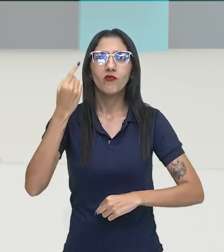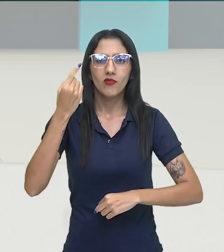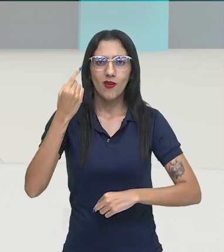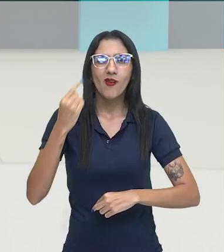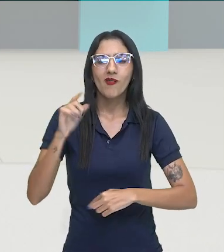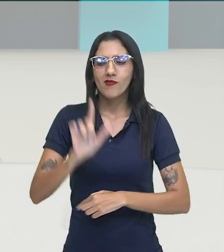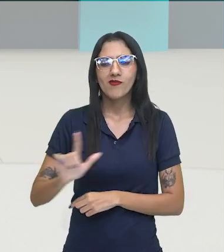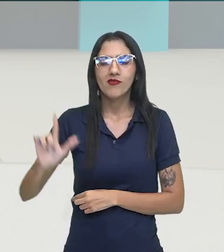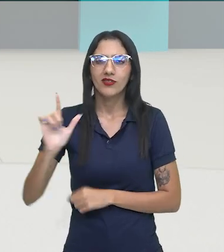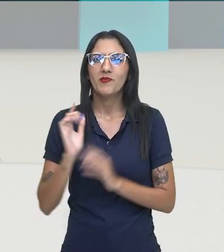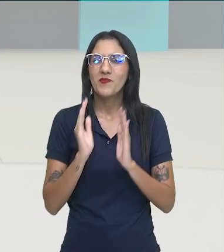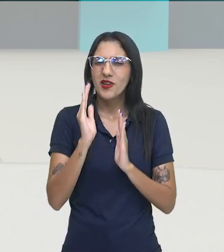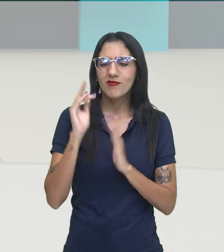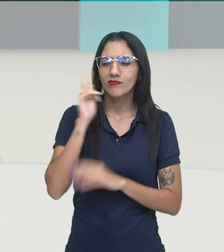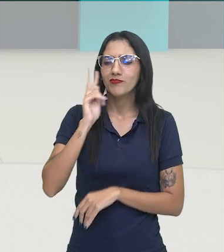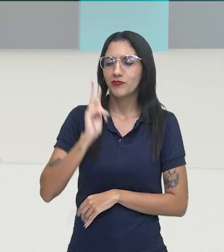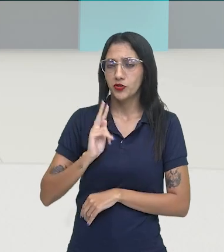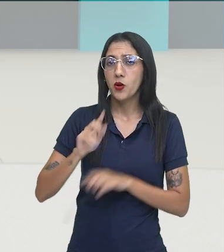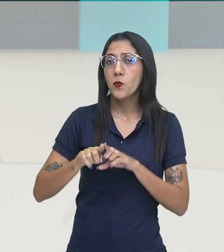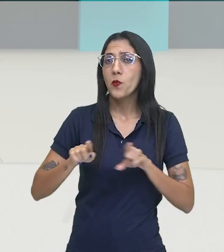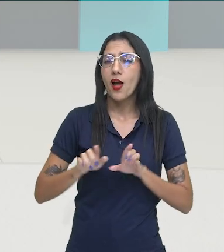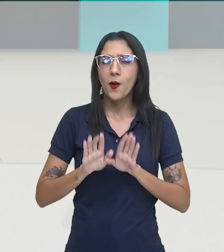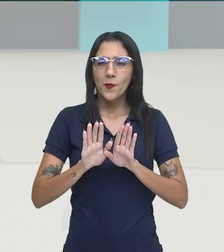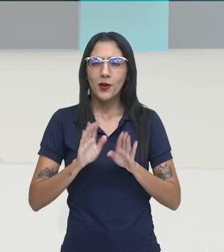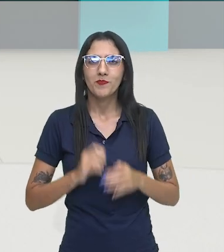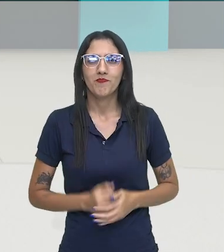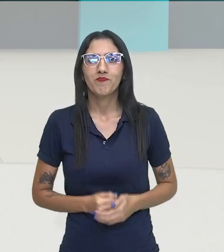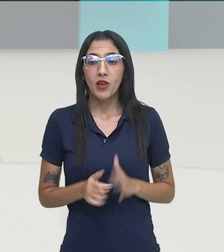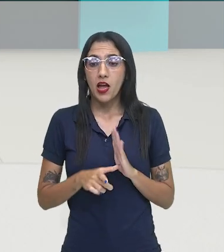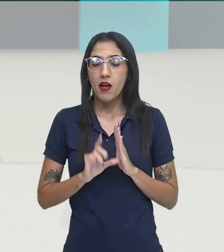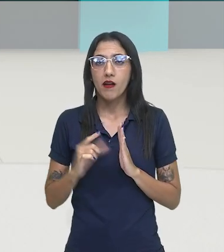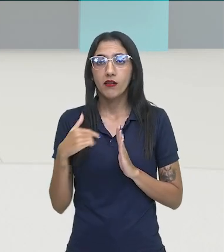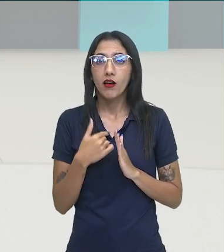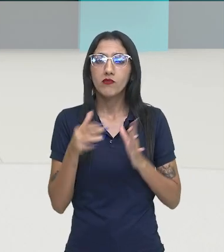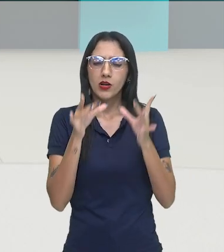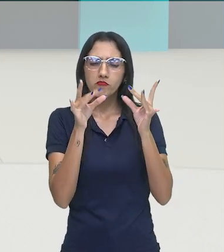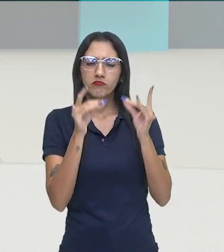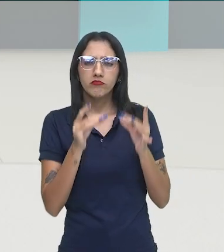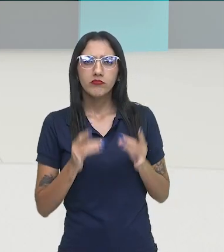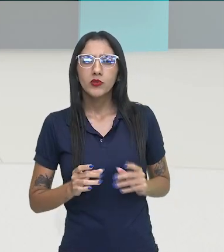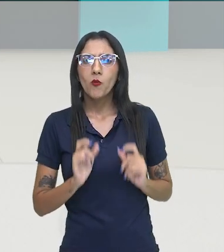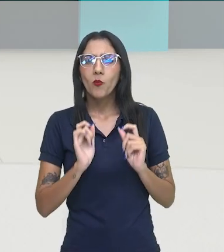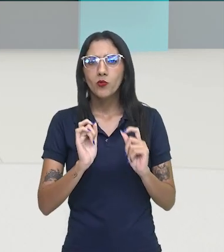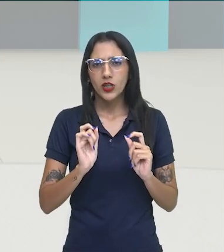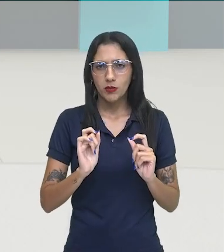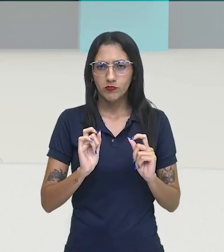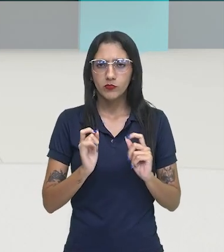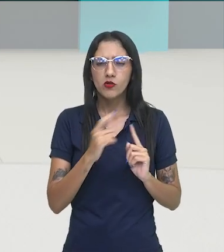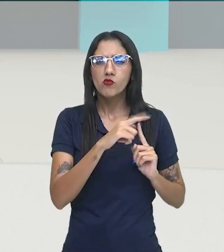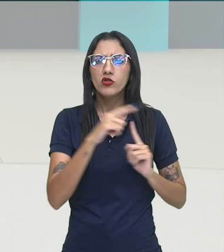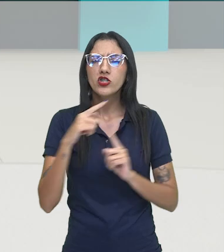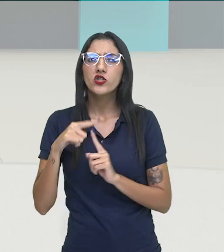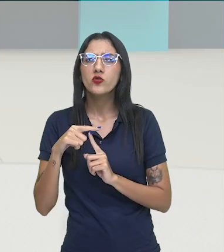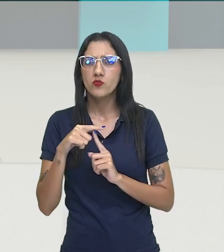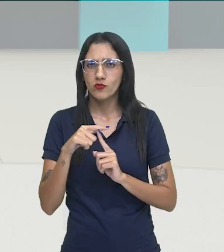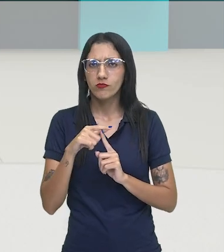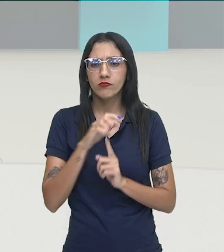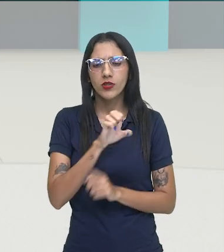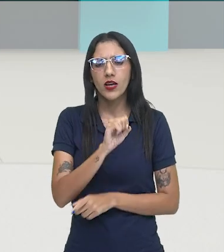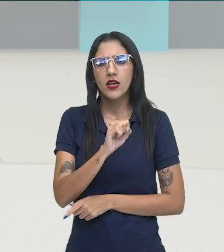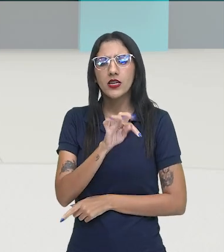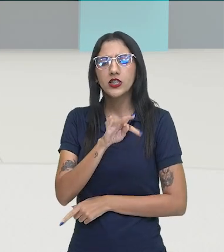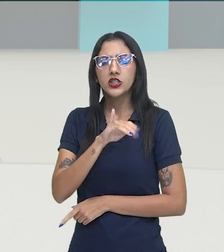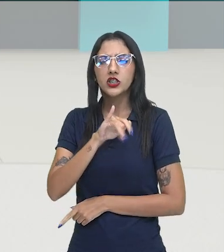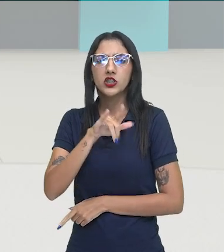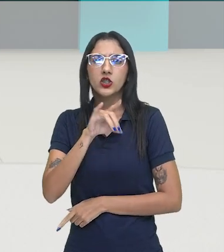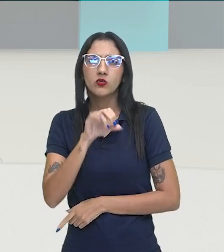da história? Mas primeiro a gente vai falar sobre estilo, né? Vocês irão